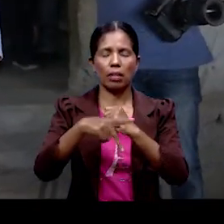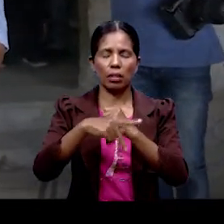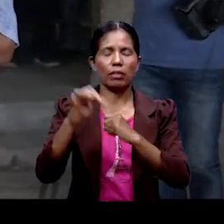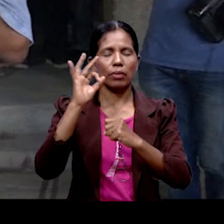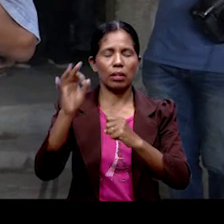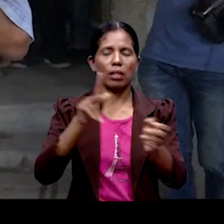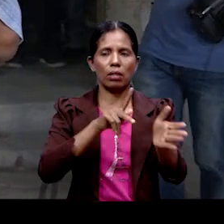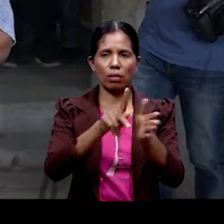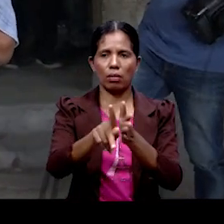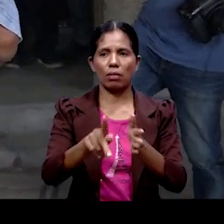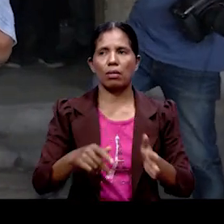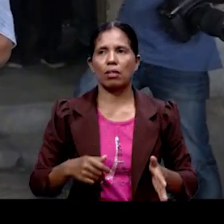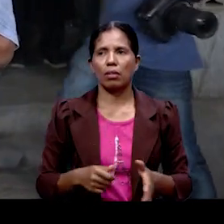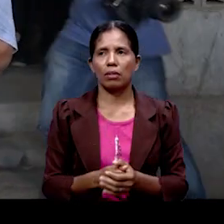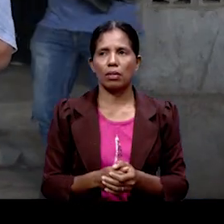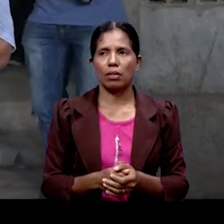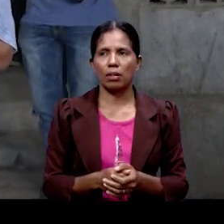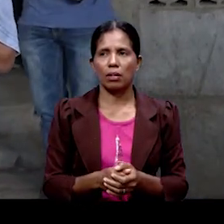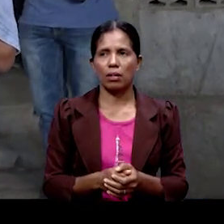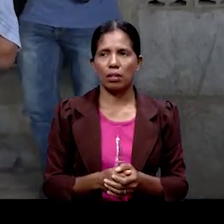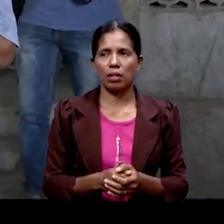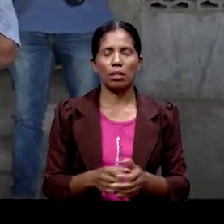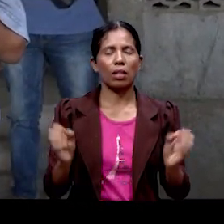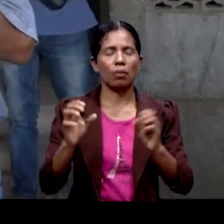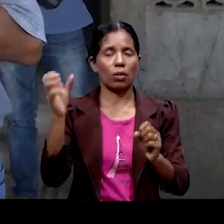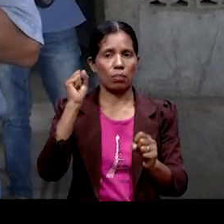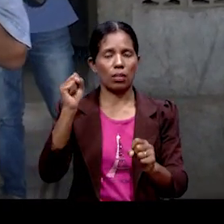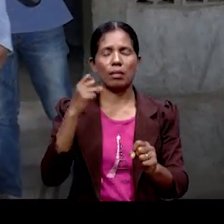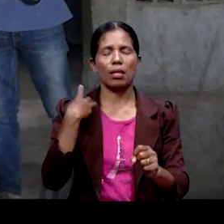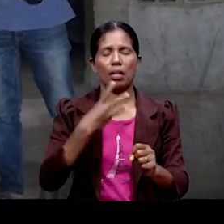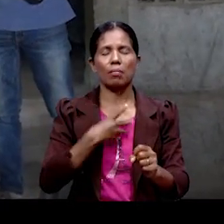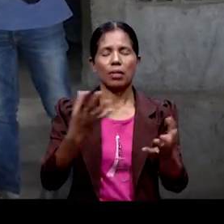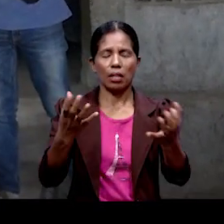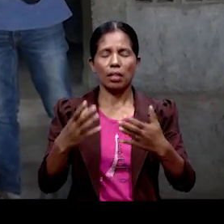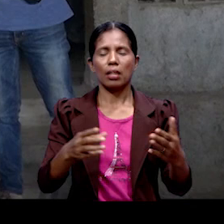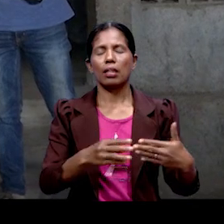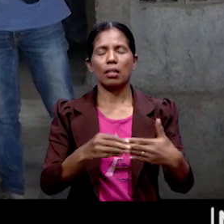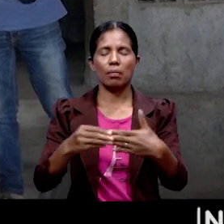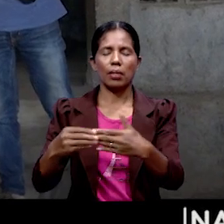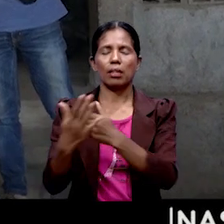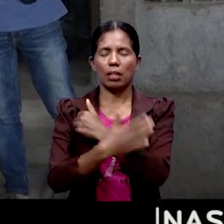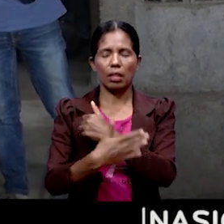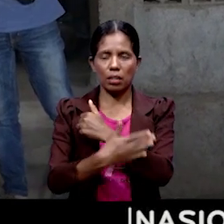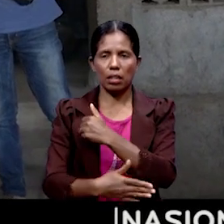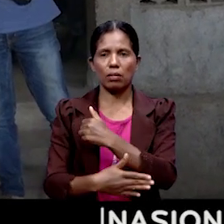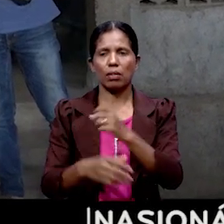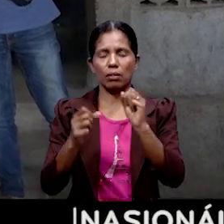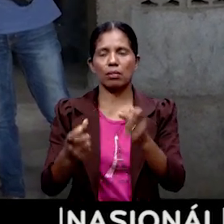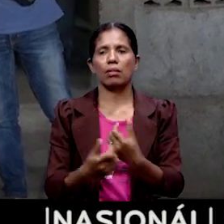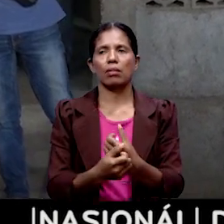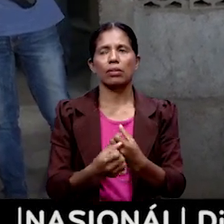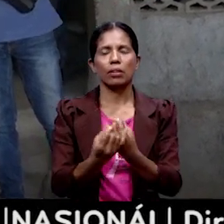comandante, mestre de dia, mas lá com o Lima, a minha cara, liberta-te, reina, tu com a,